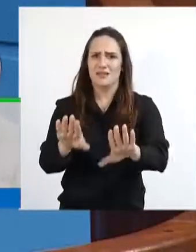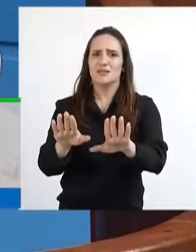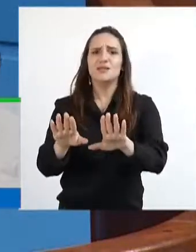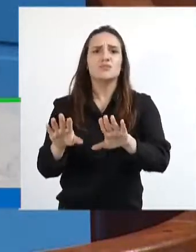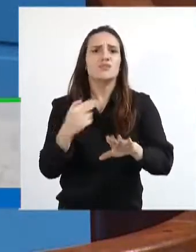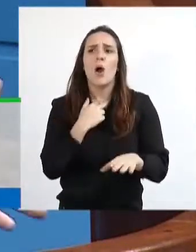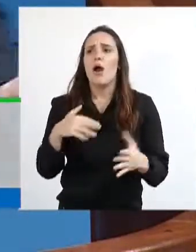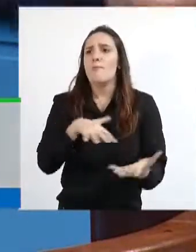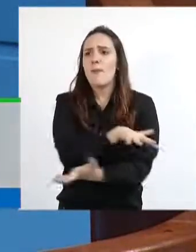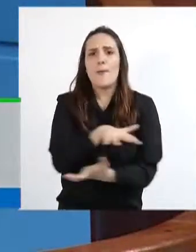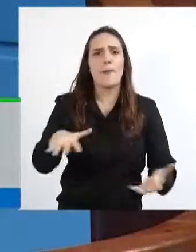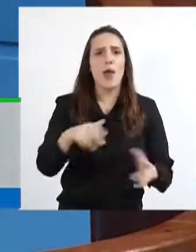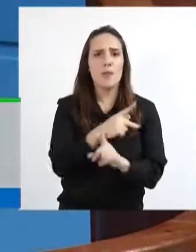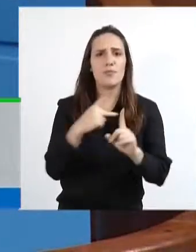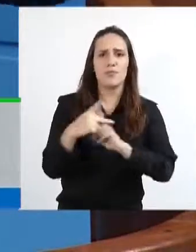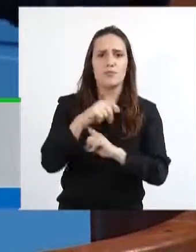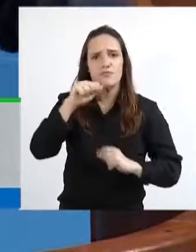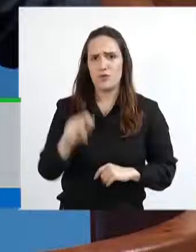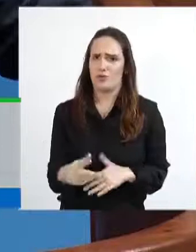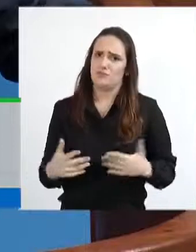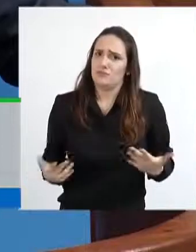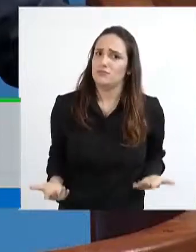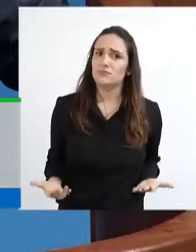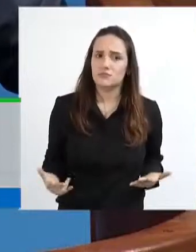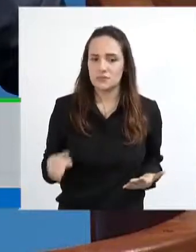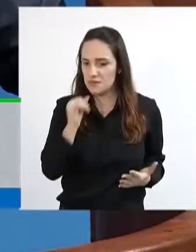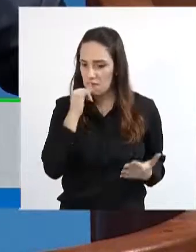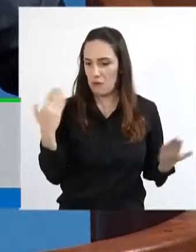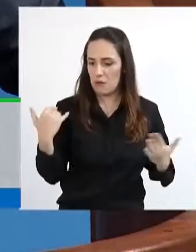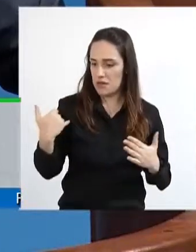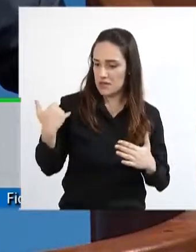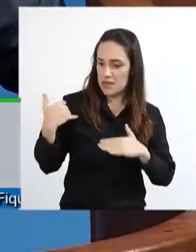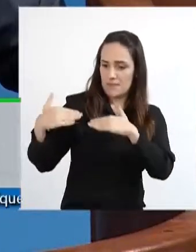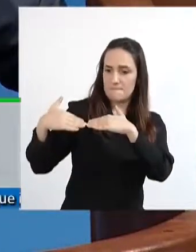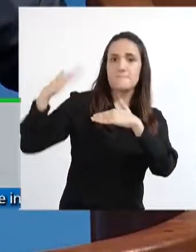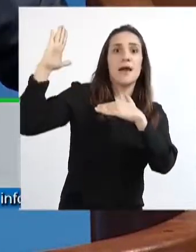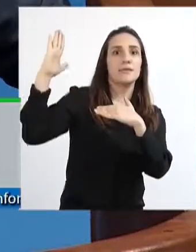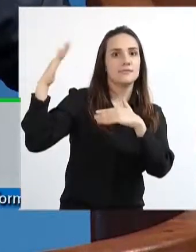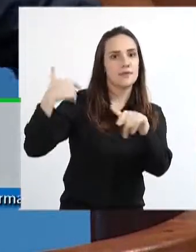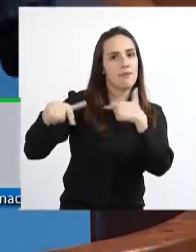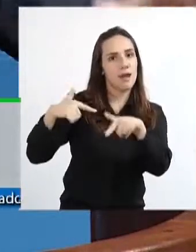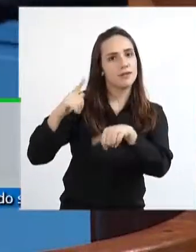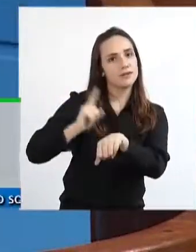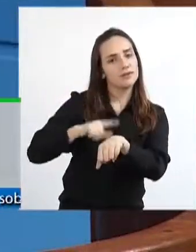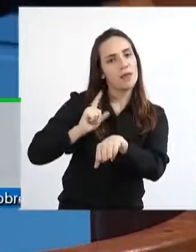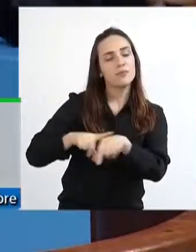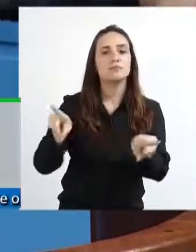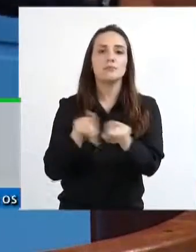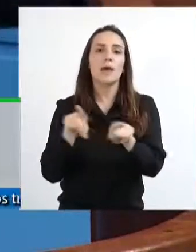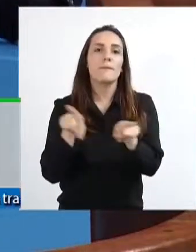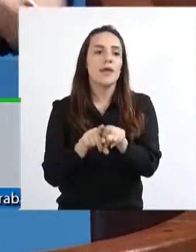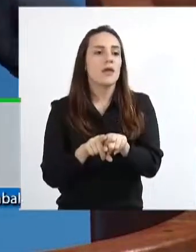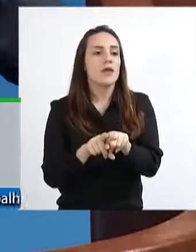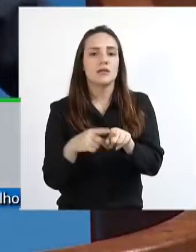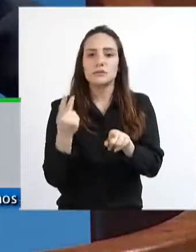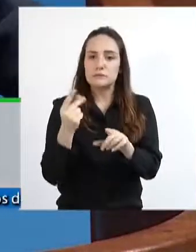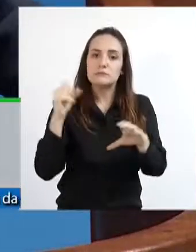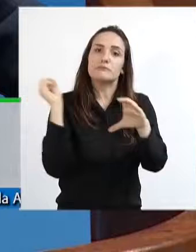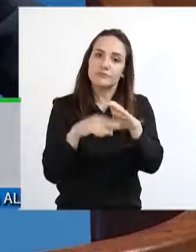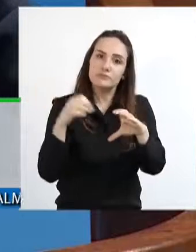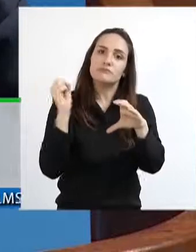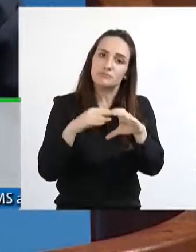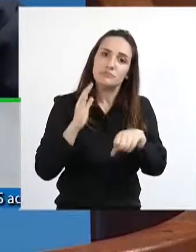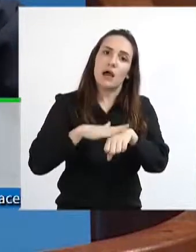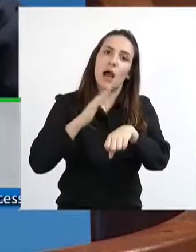essa, aumentando a idade mínima de aposentadoria, aumentando o tempo de